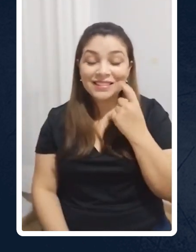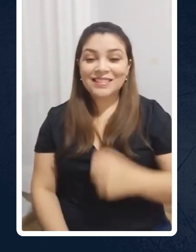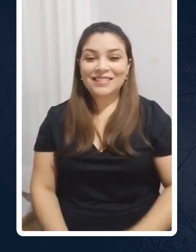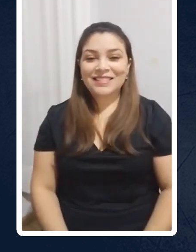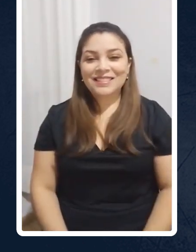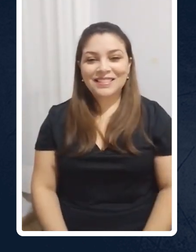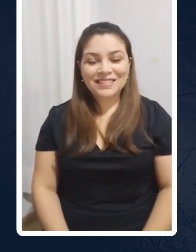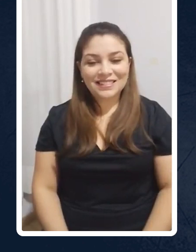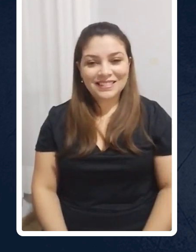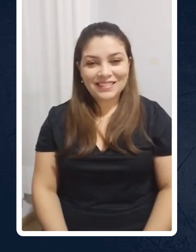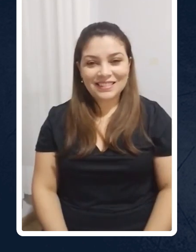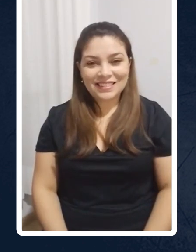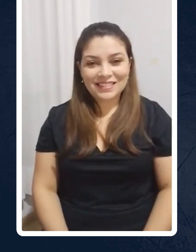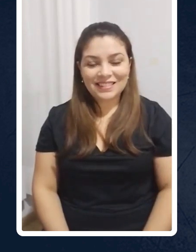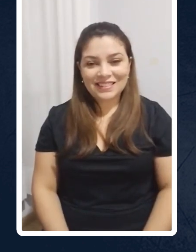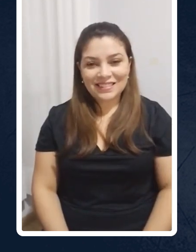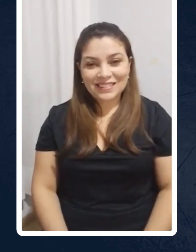Janaína,